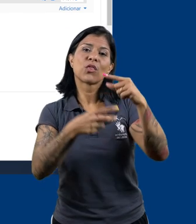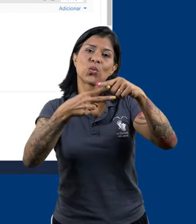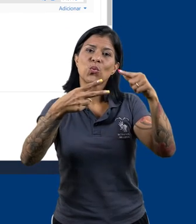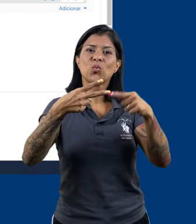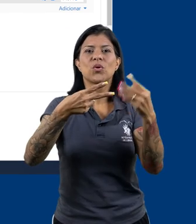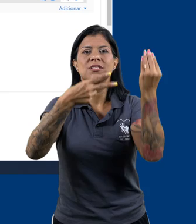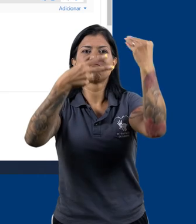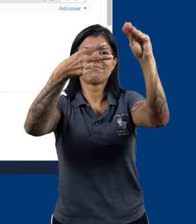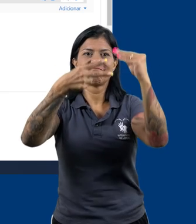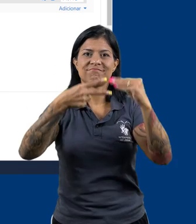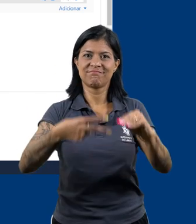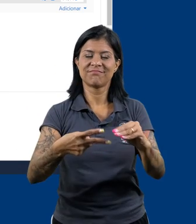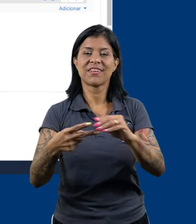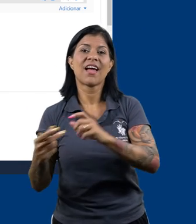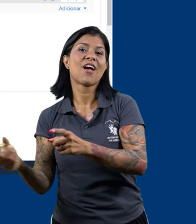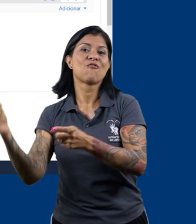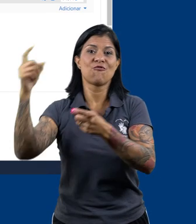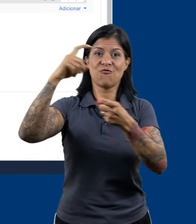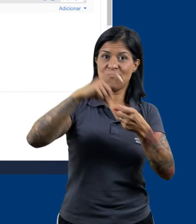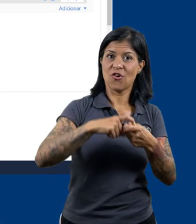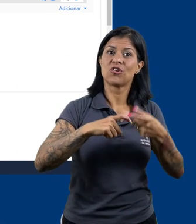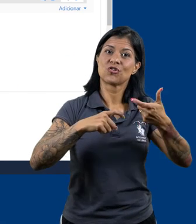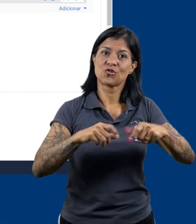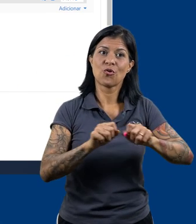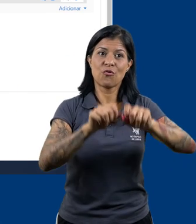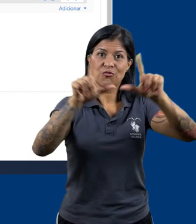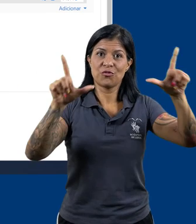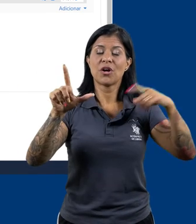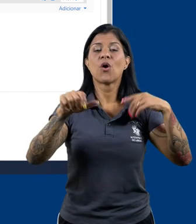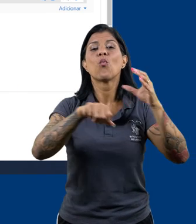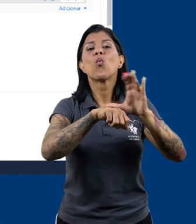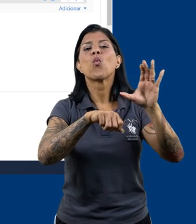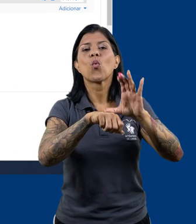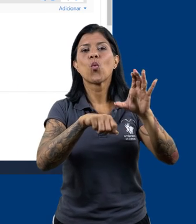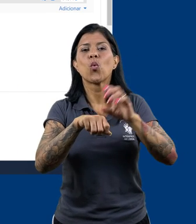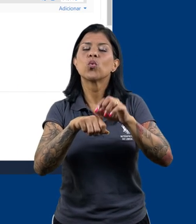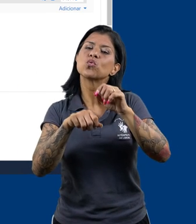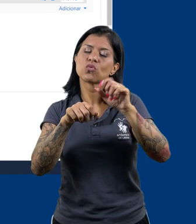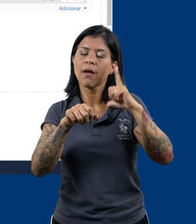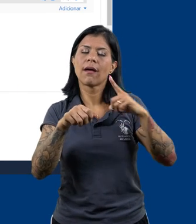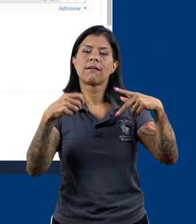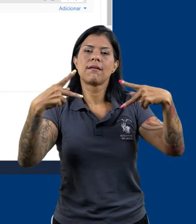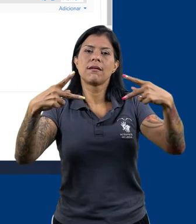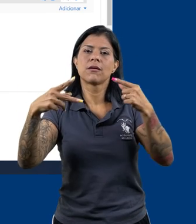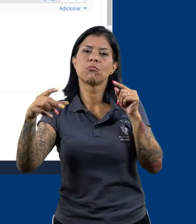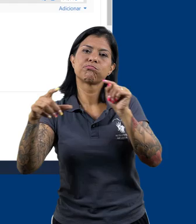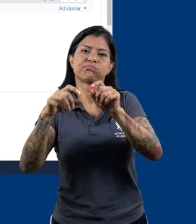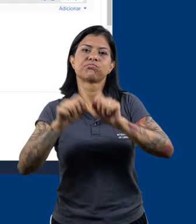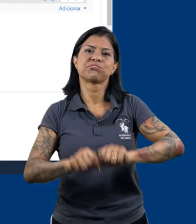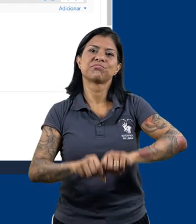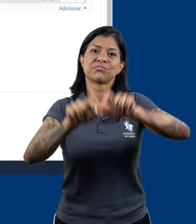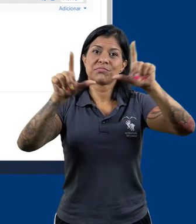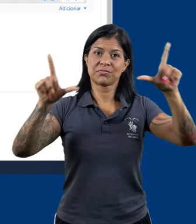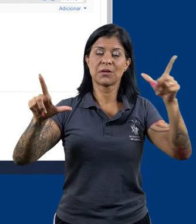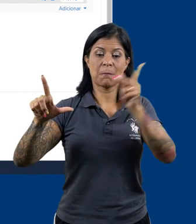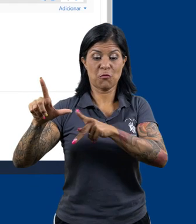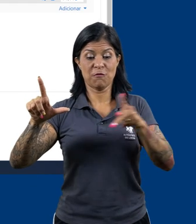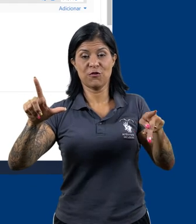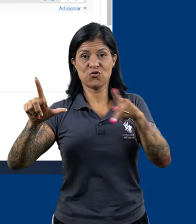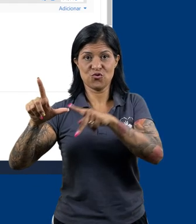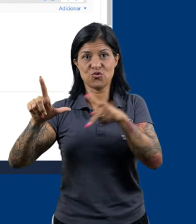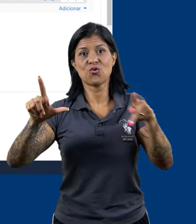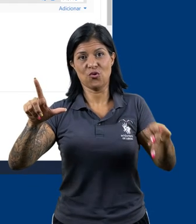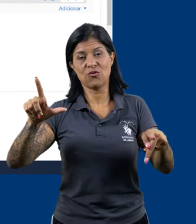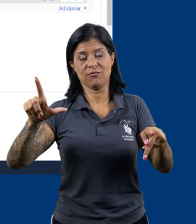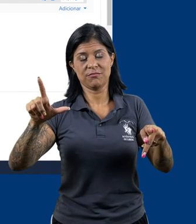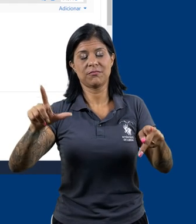com Q2 questões inseridas. Voltamos à página do curso, clicando sobre o link Trilha